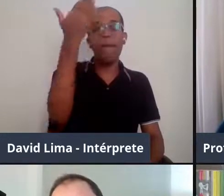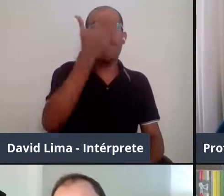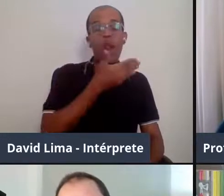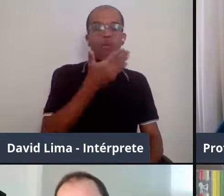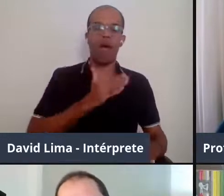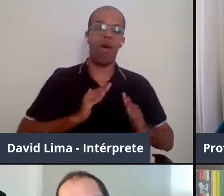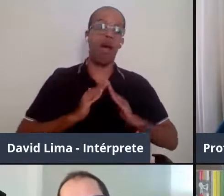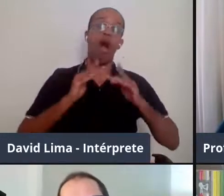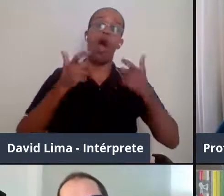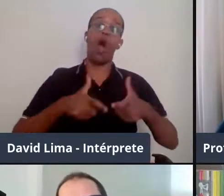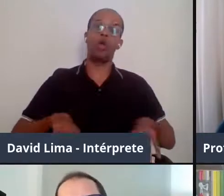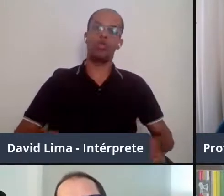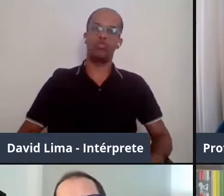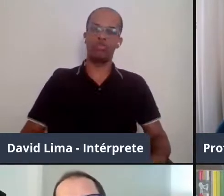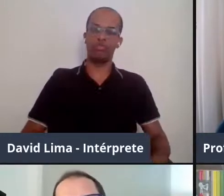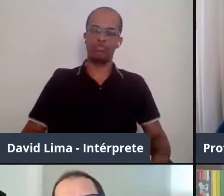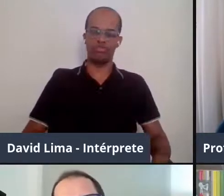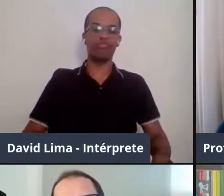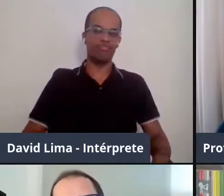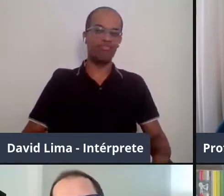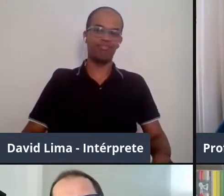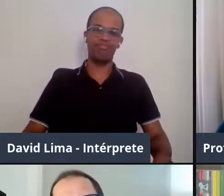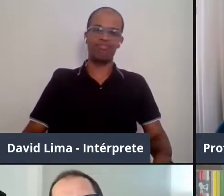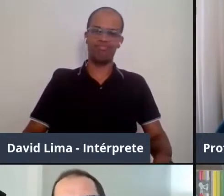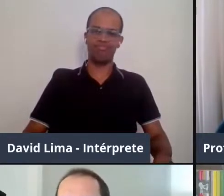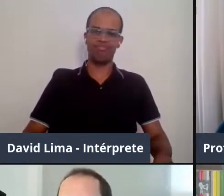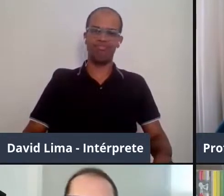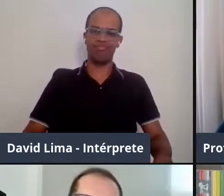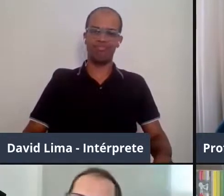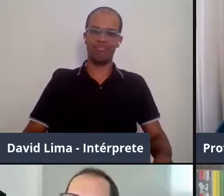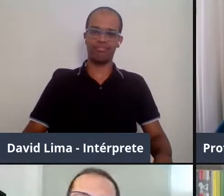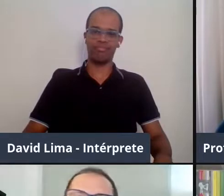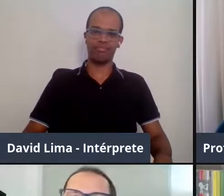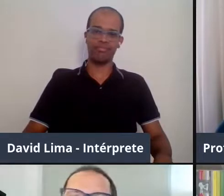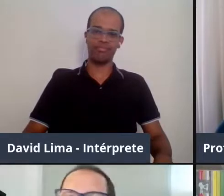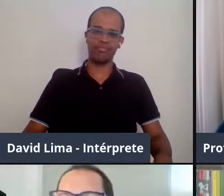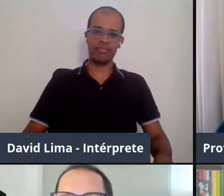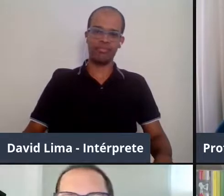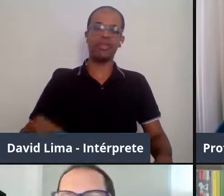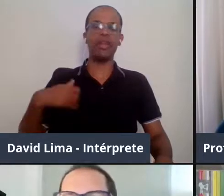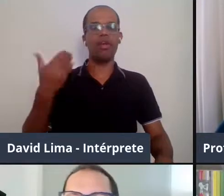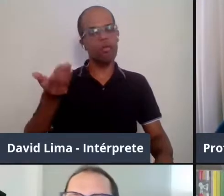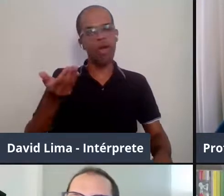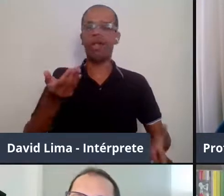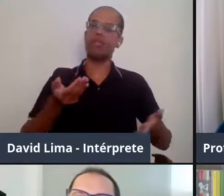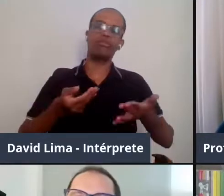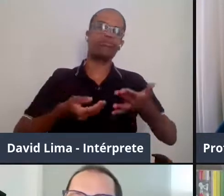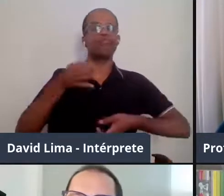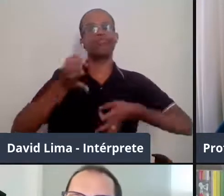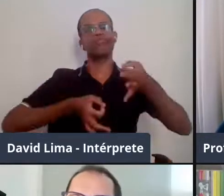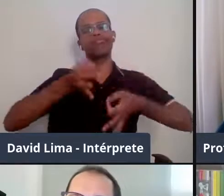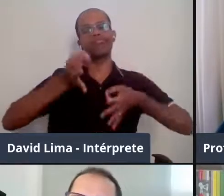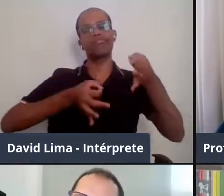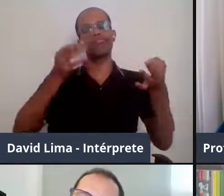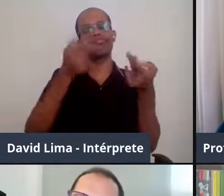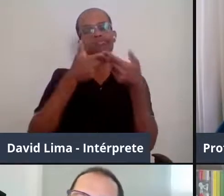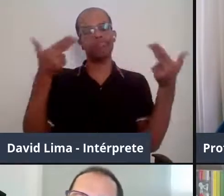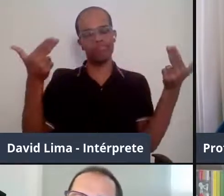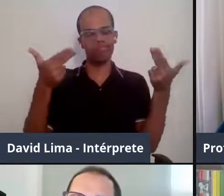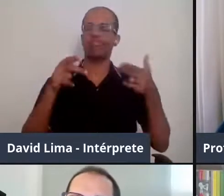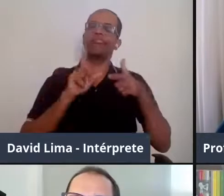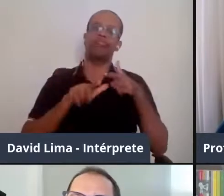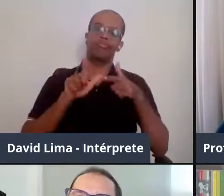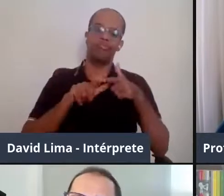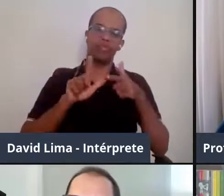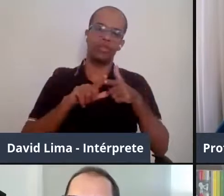durante aquele curso no país apontado no processo de revalidação. E isso acabou judicializando a revalidação da UFRJ, que